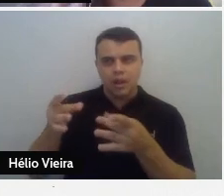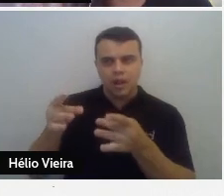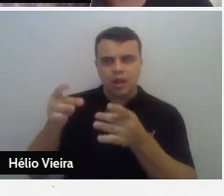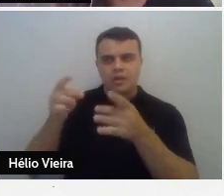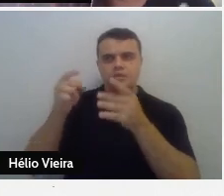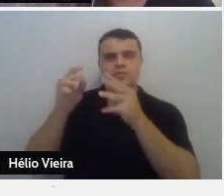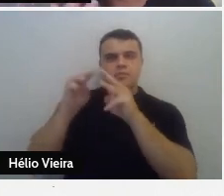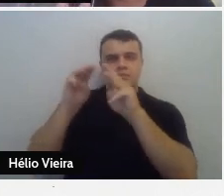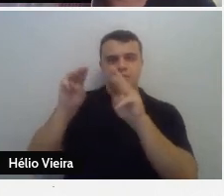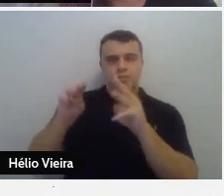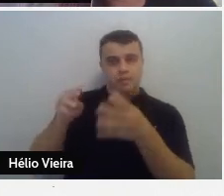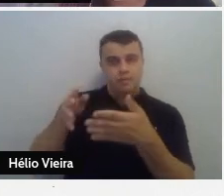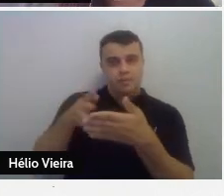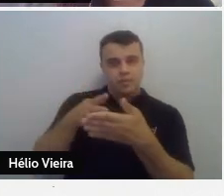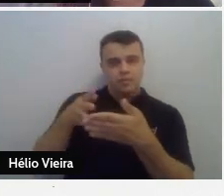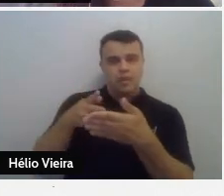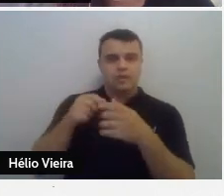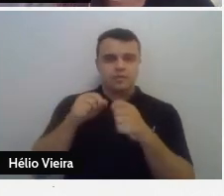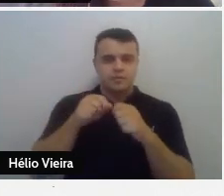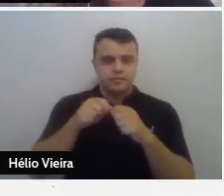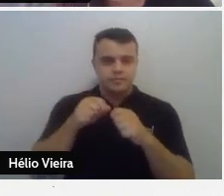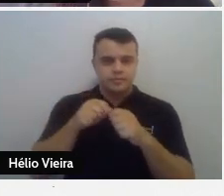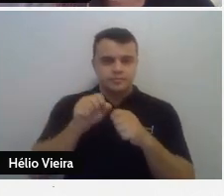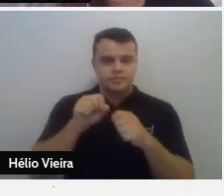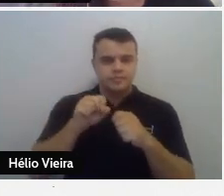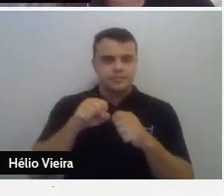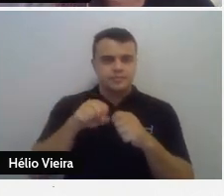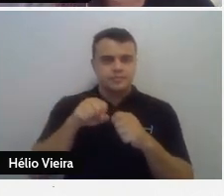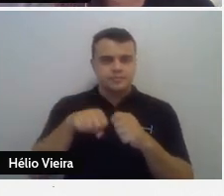pintura, e fazendo